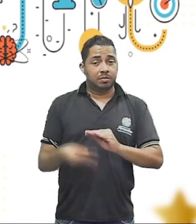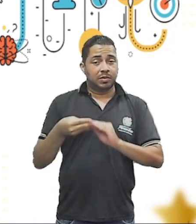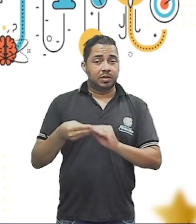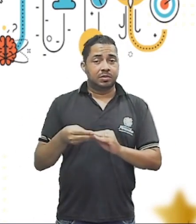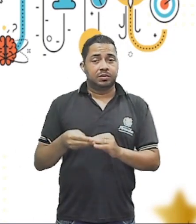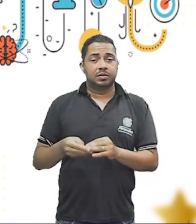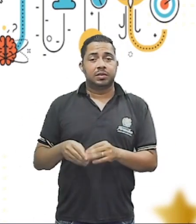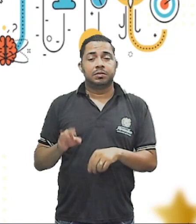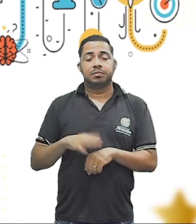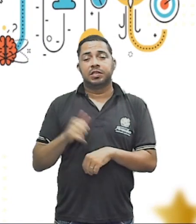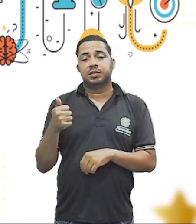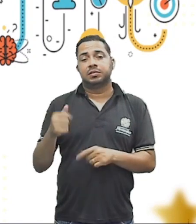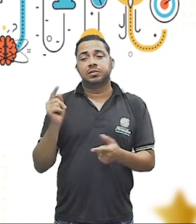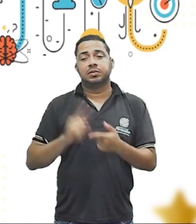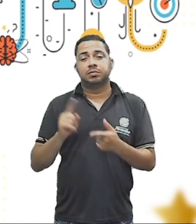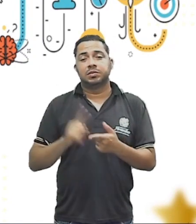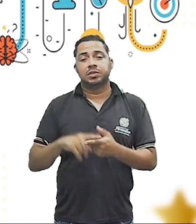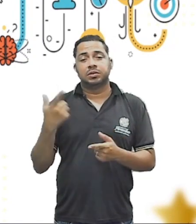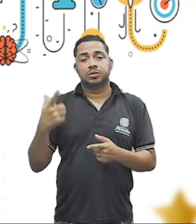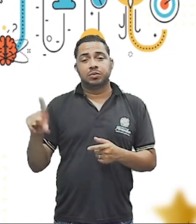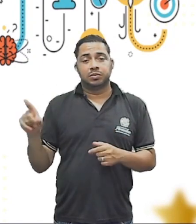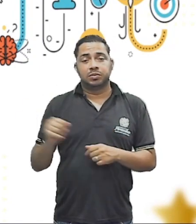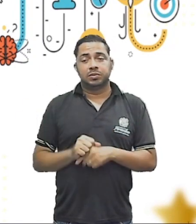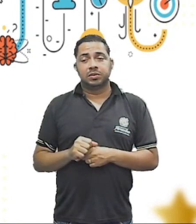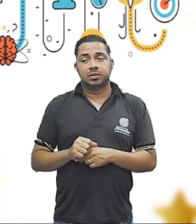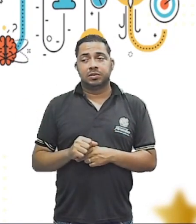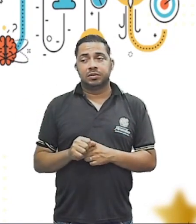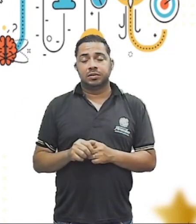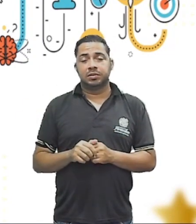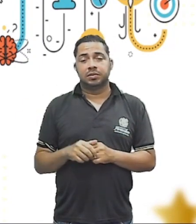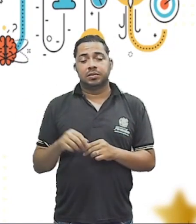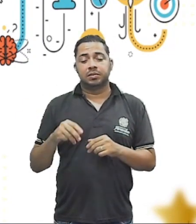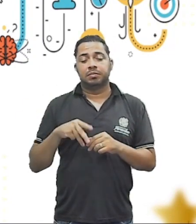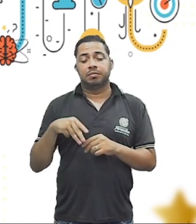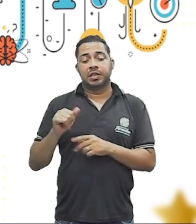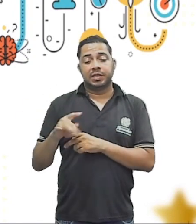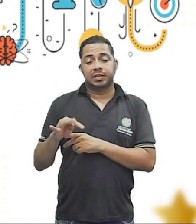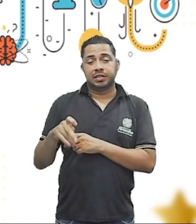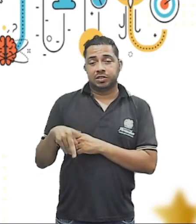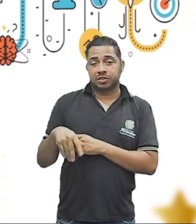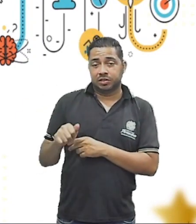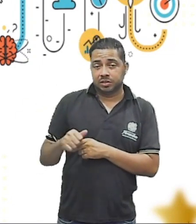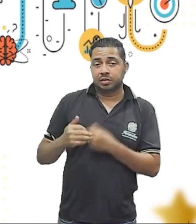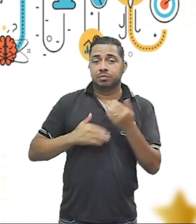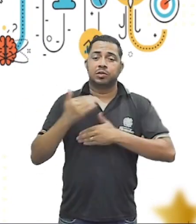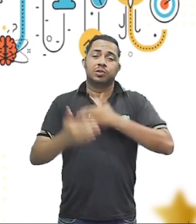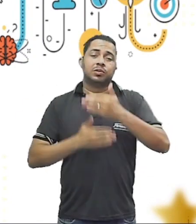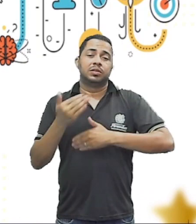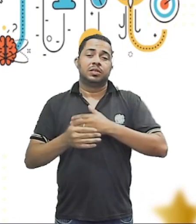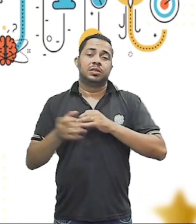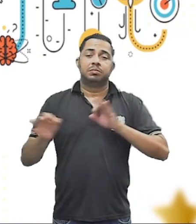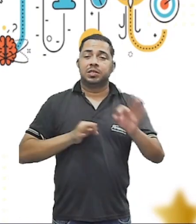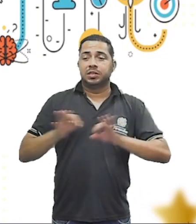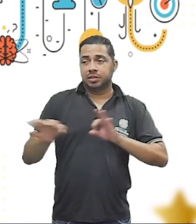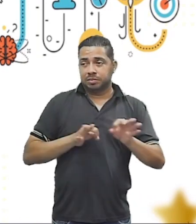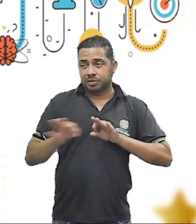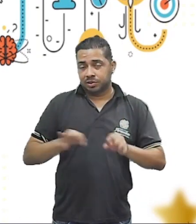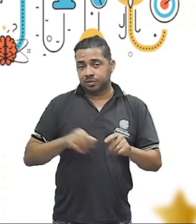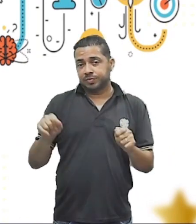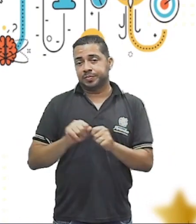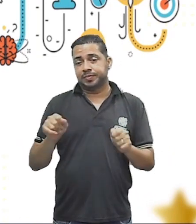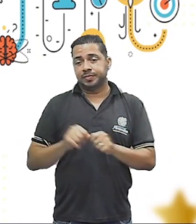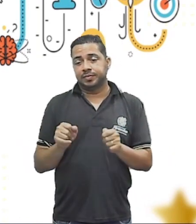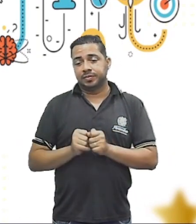abordar melhor, vou trazer também uma outra concepção de Marcos Cobra, que fala o processo de planejamento e execução, desde